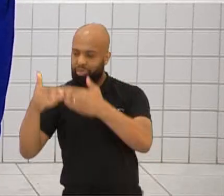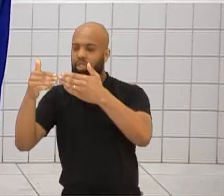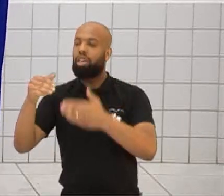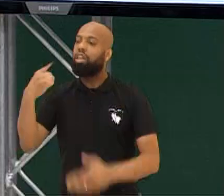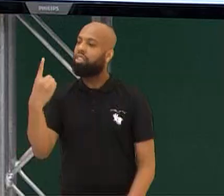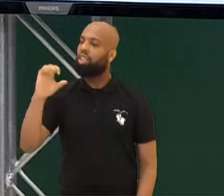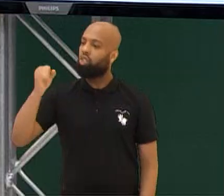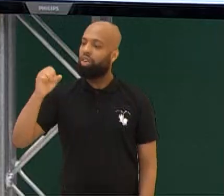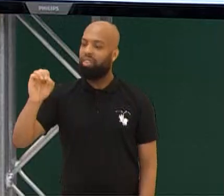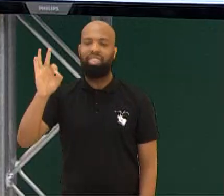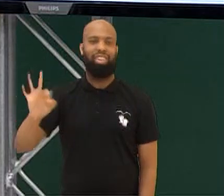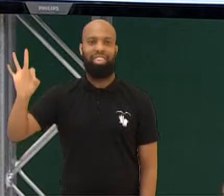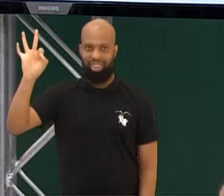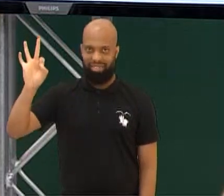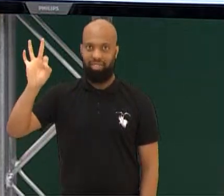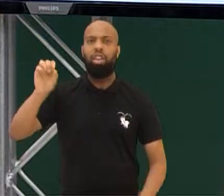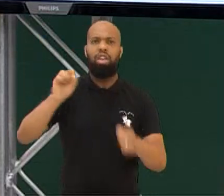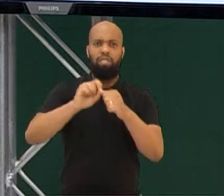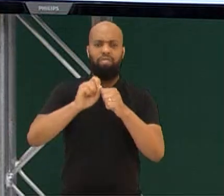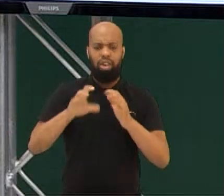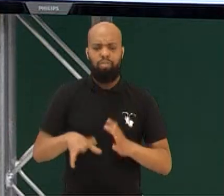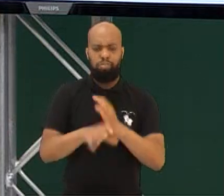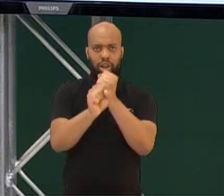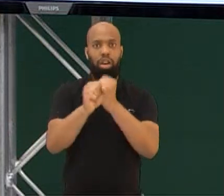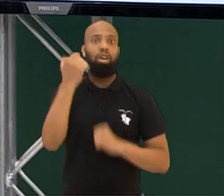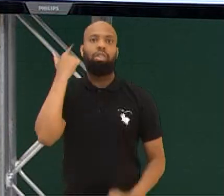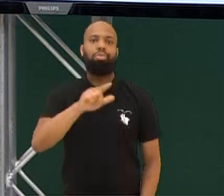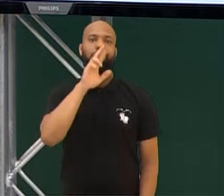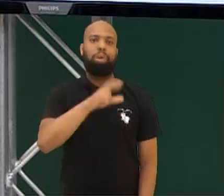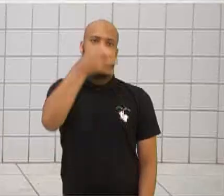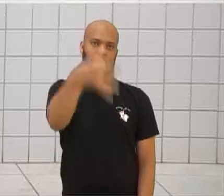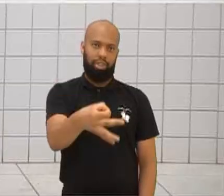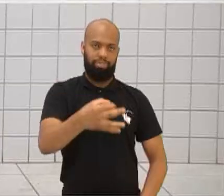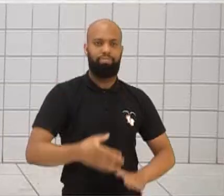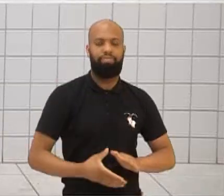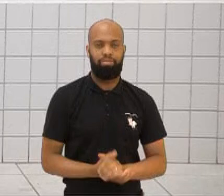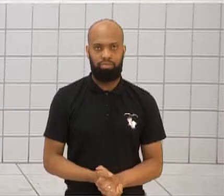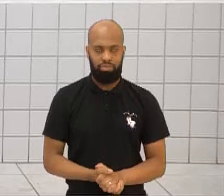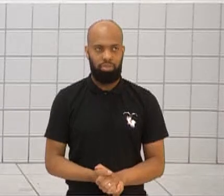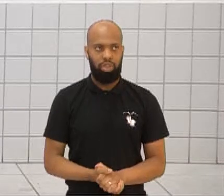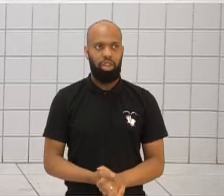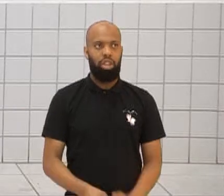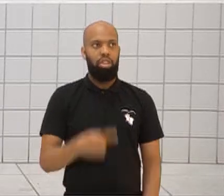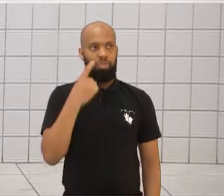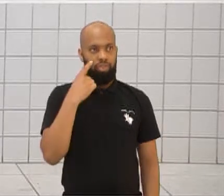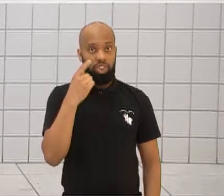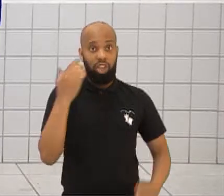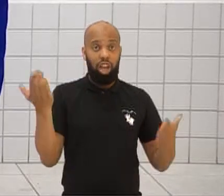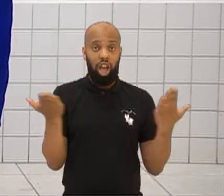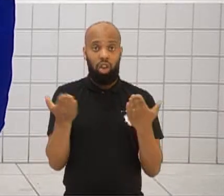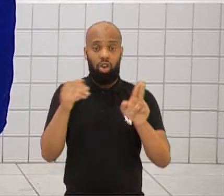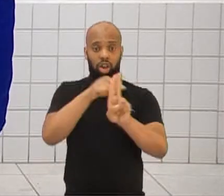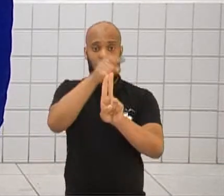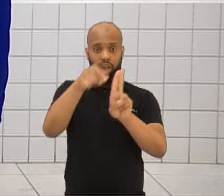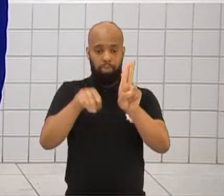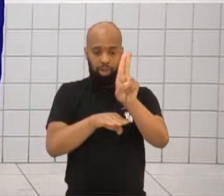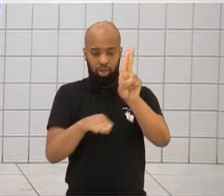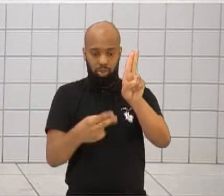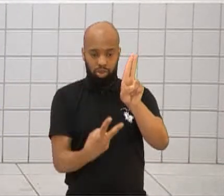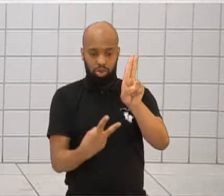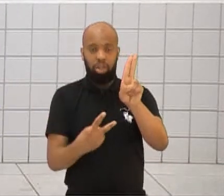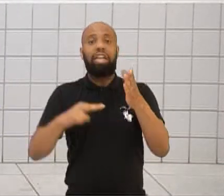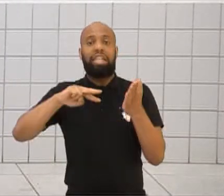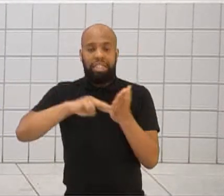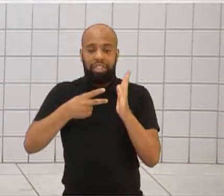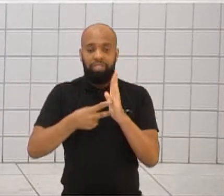da sua cabecinha, faz as contas que precisam, que você vai conseguir responder. Então, tá. E daí, então, π sobre 2 radiano, como a professora